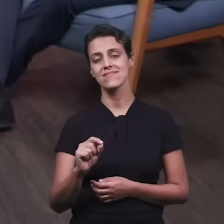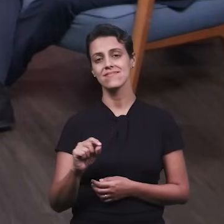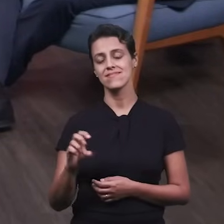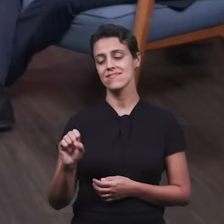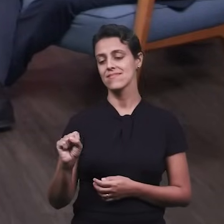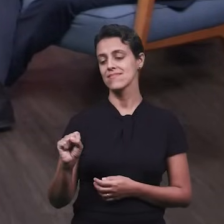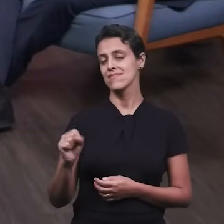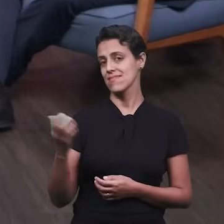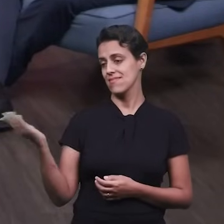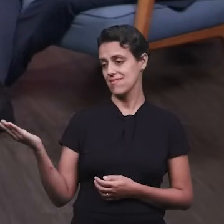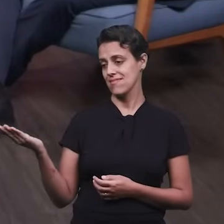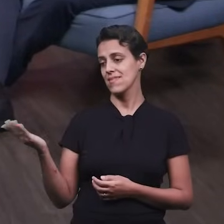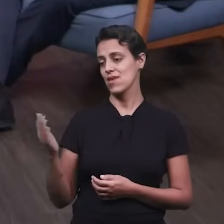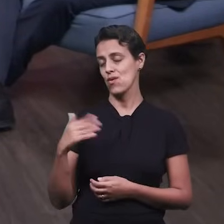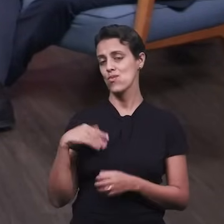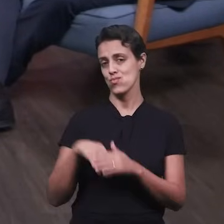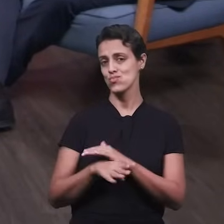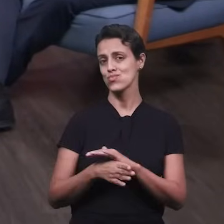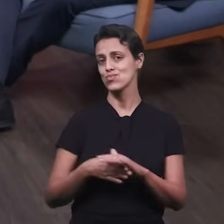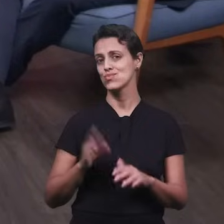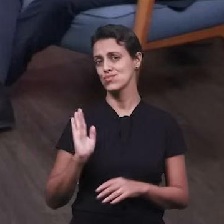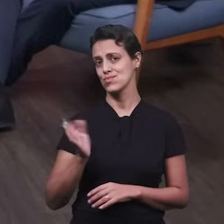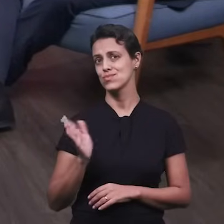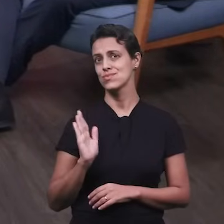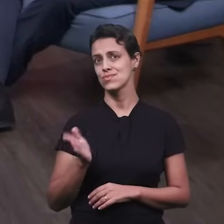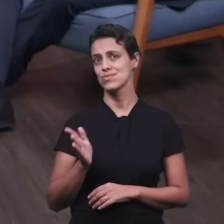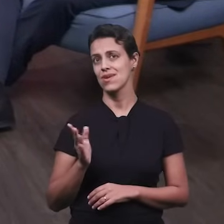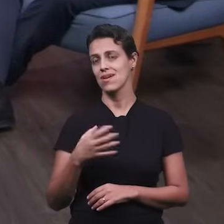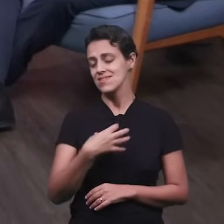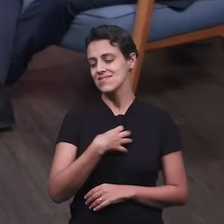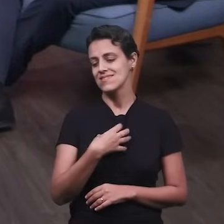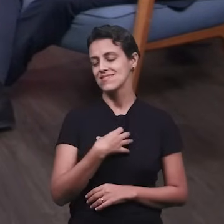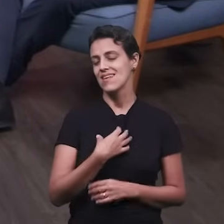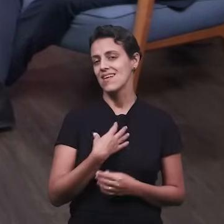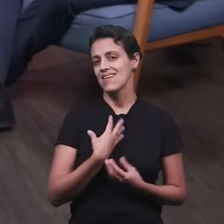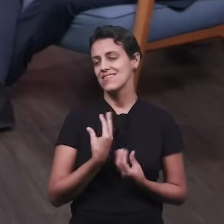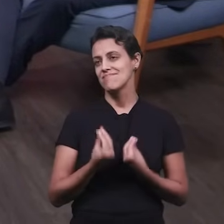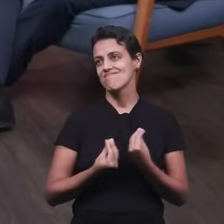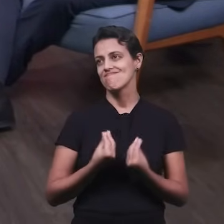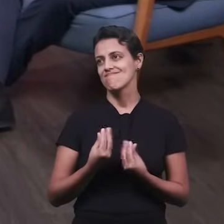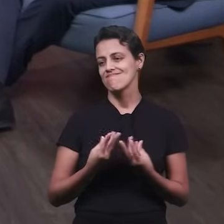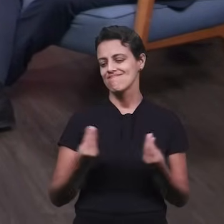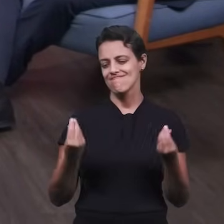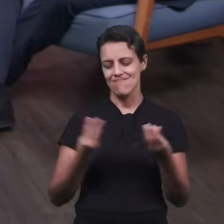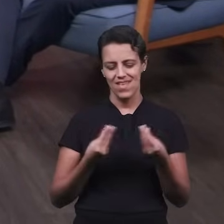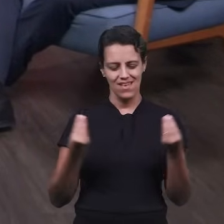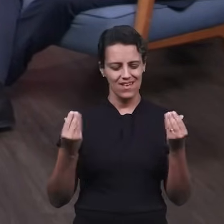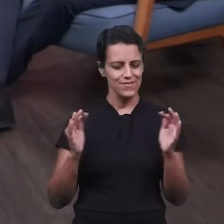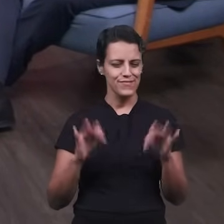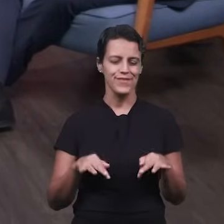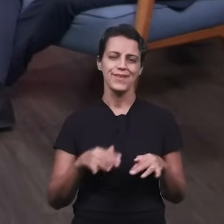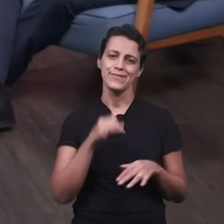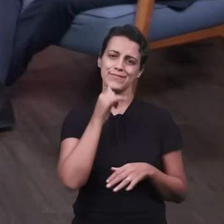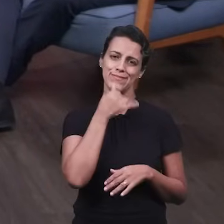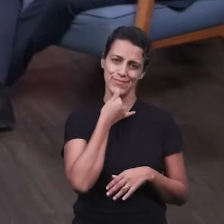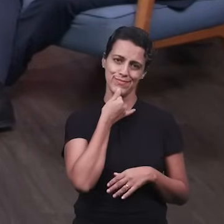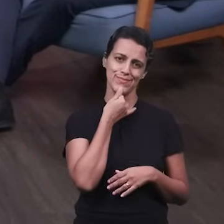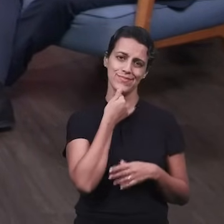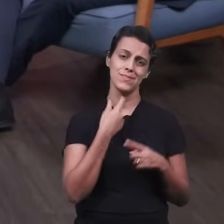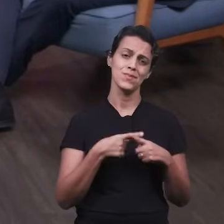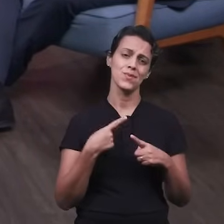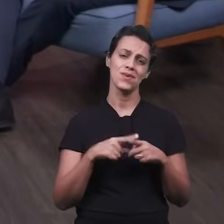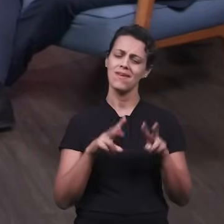isso o Sérgio e eu já estamos acostumados com essa sensação, de que pena que